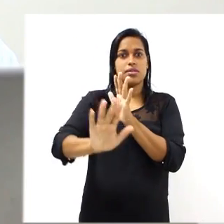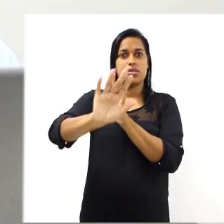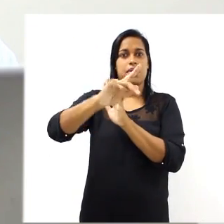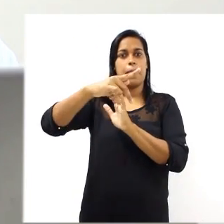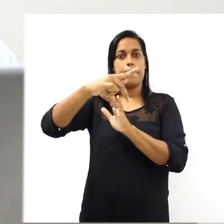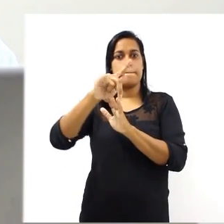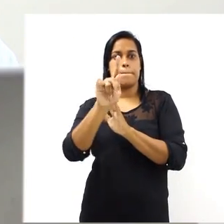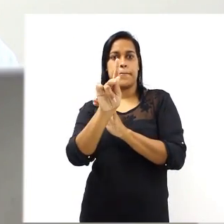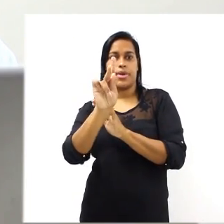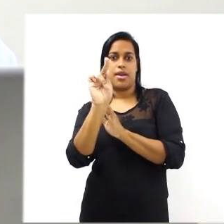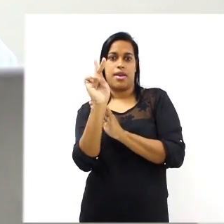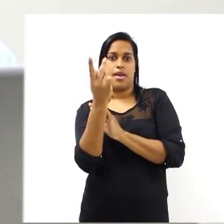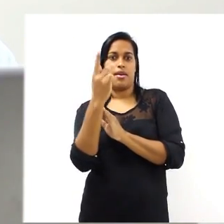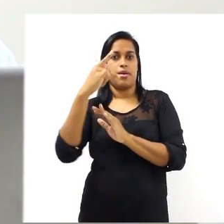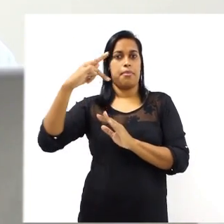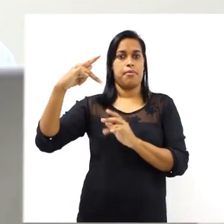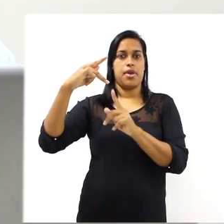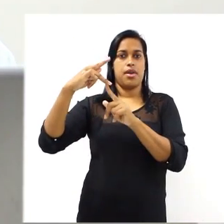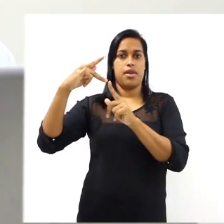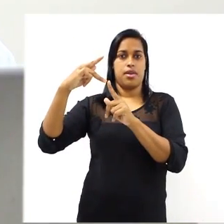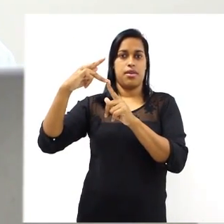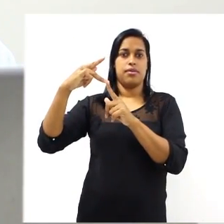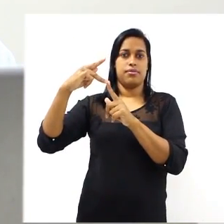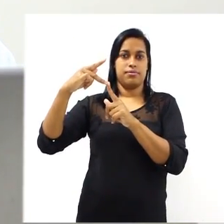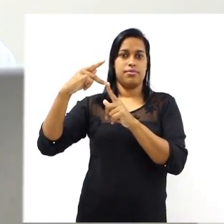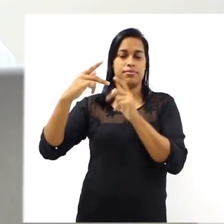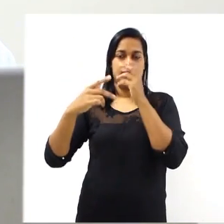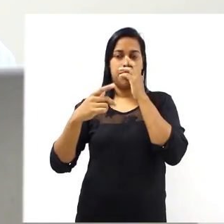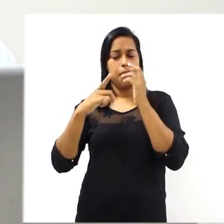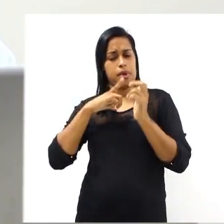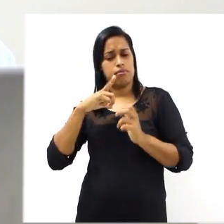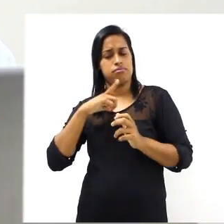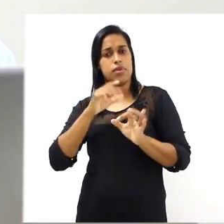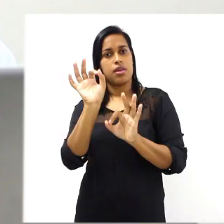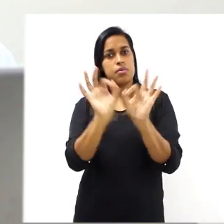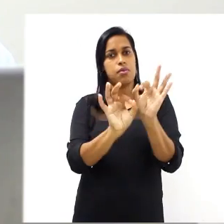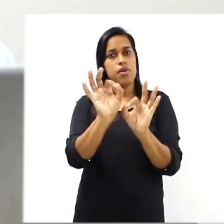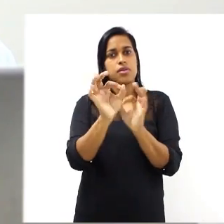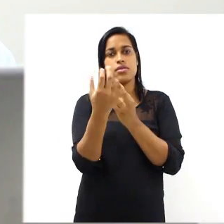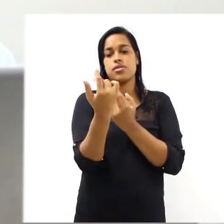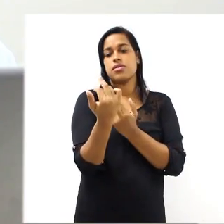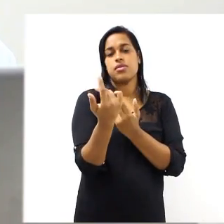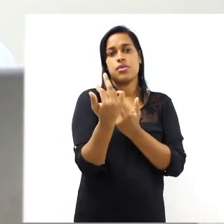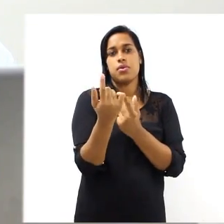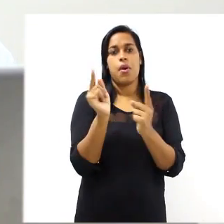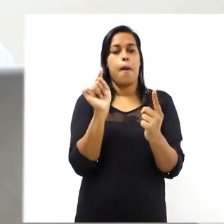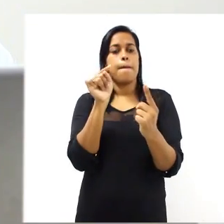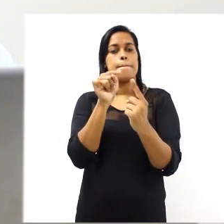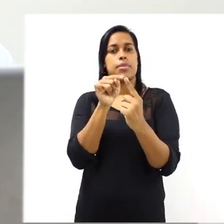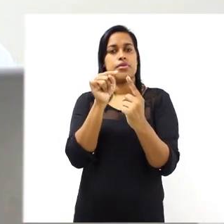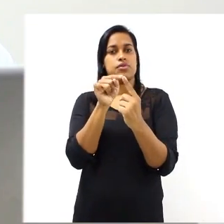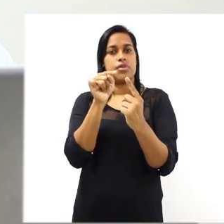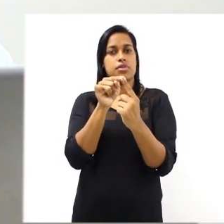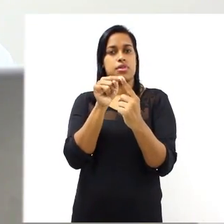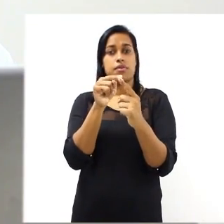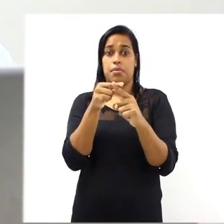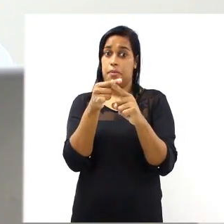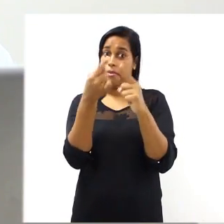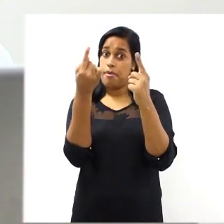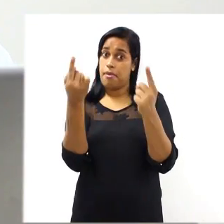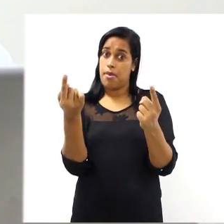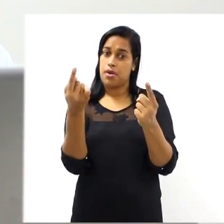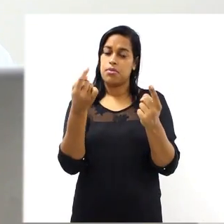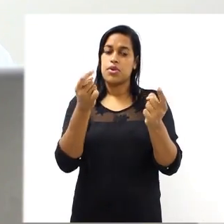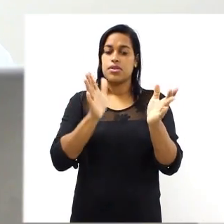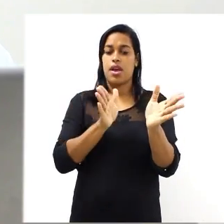PHP Admin, que tem um funcionamento semelhante com o mesmo objetivo, porém ele pode ser